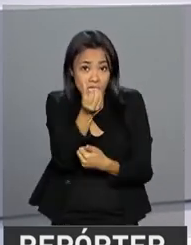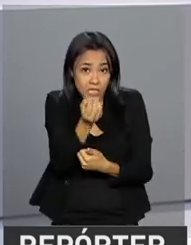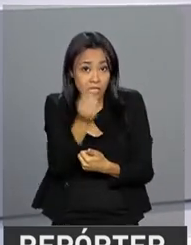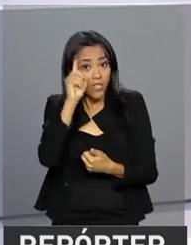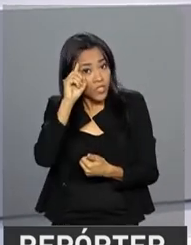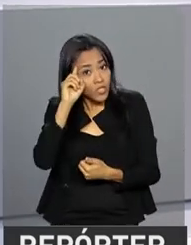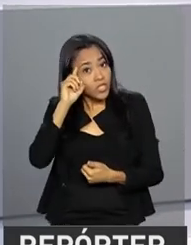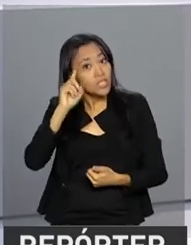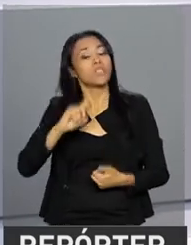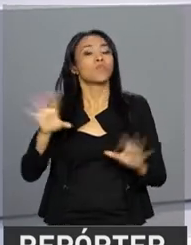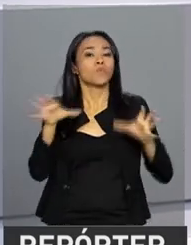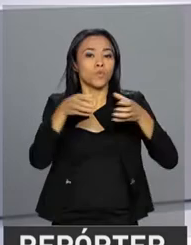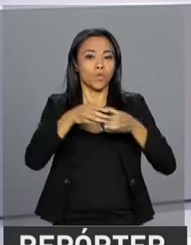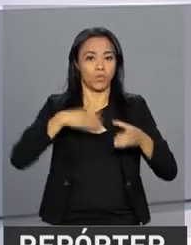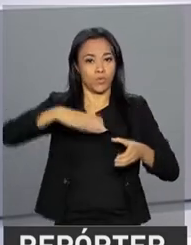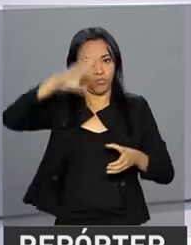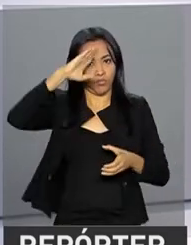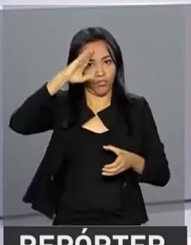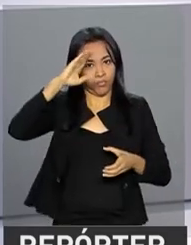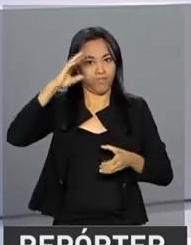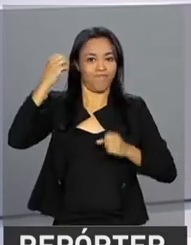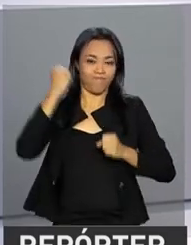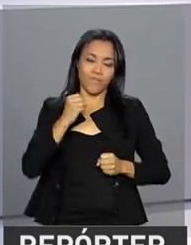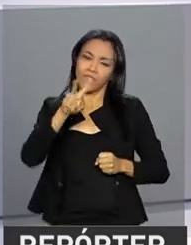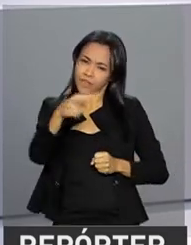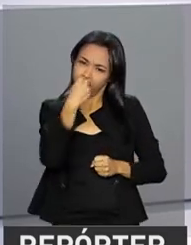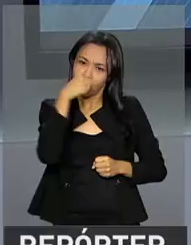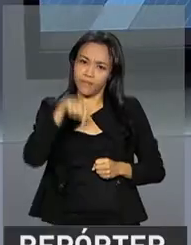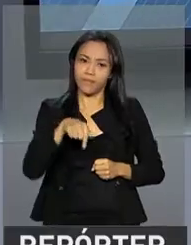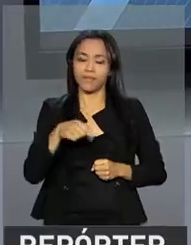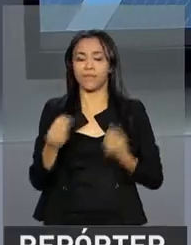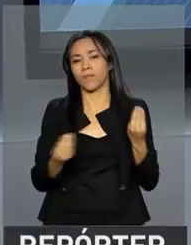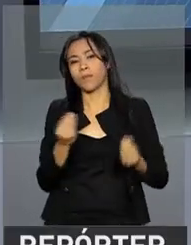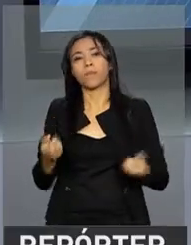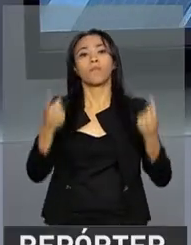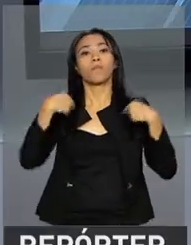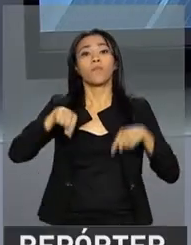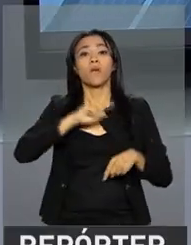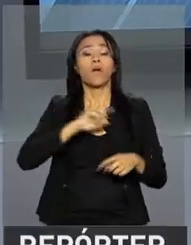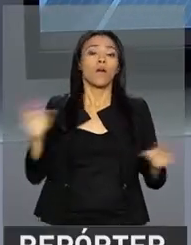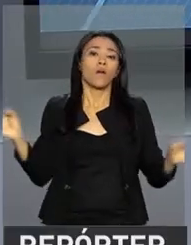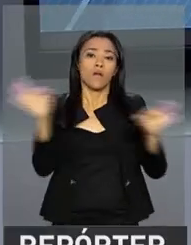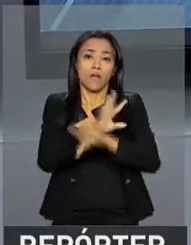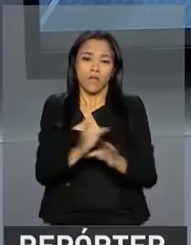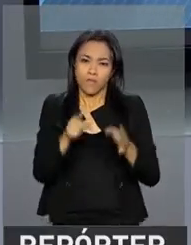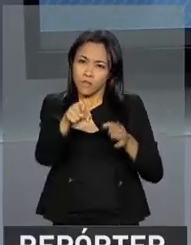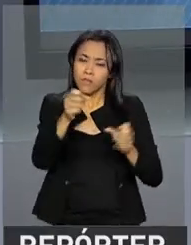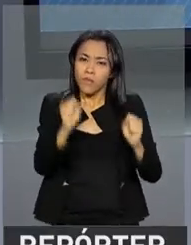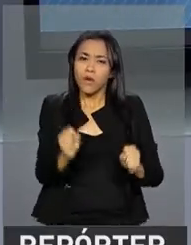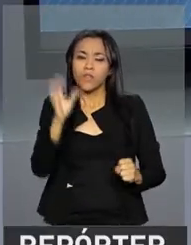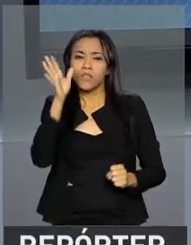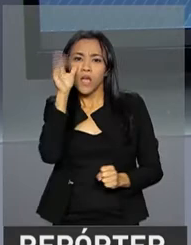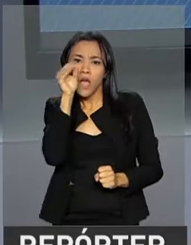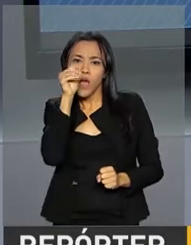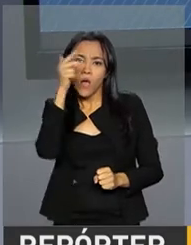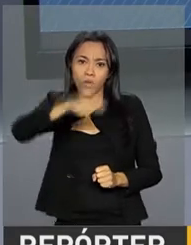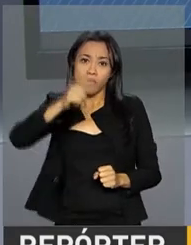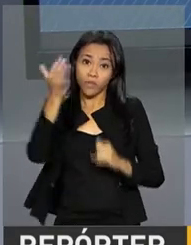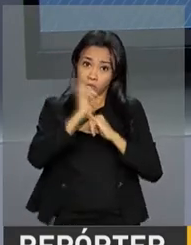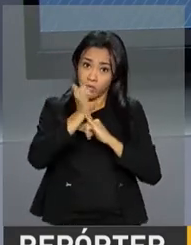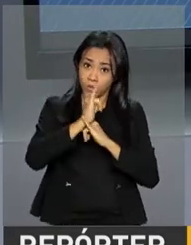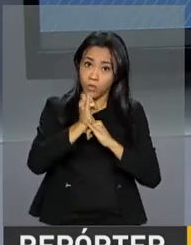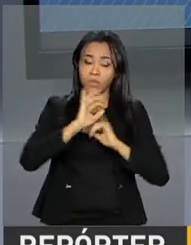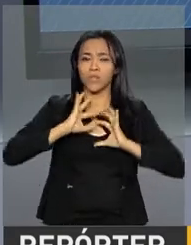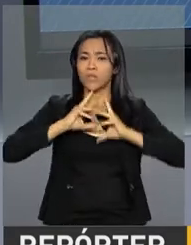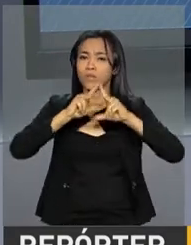Segurança. Você acompanha mais informações aqui nos nossos boletins. Nós ficamos por aqui, você pode rever as reportagens no YouTube